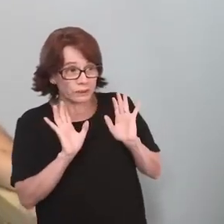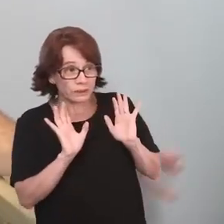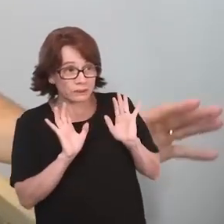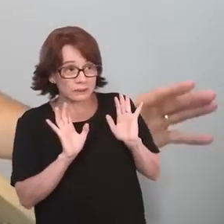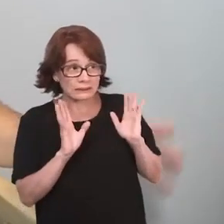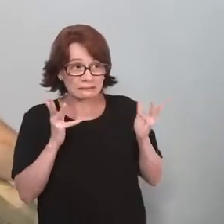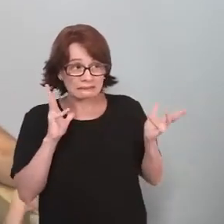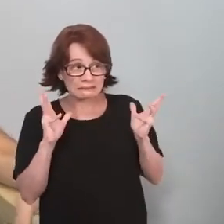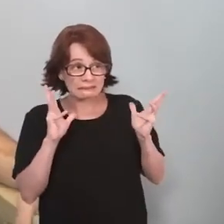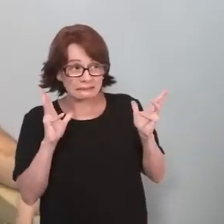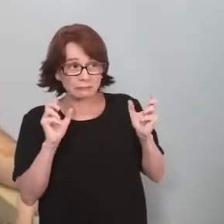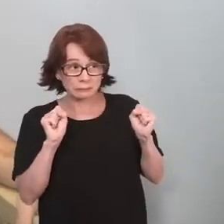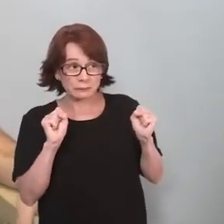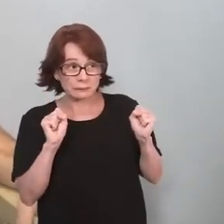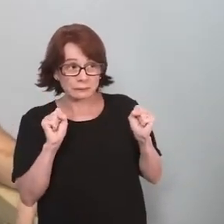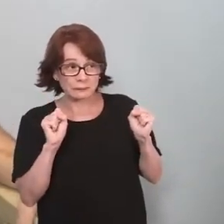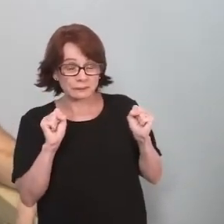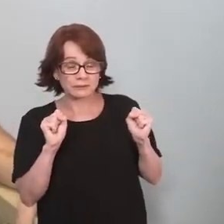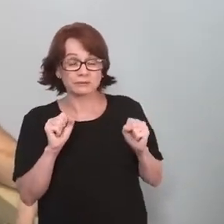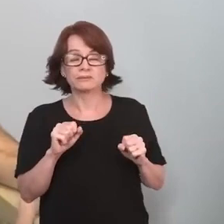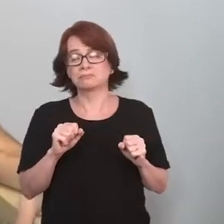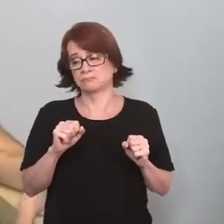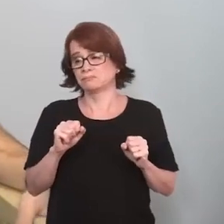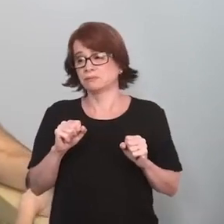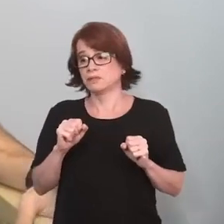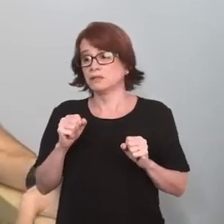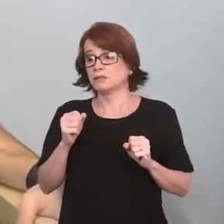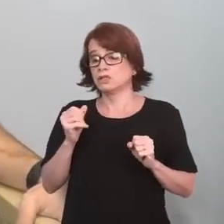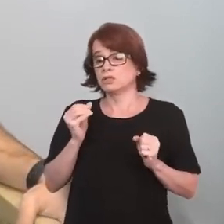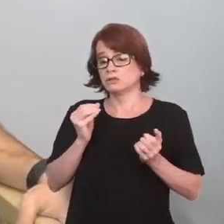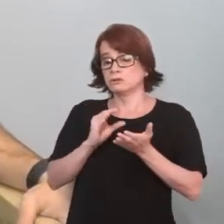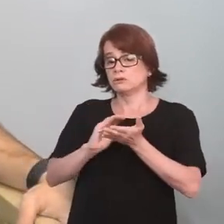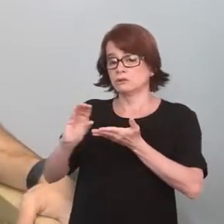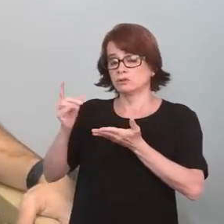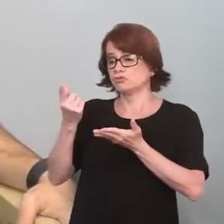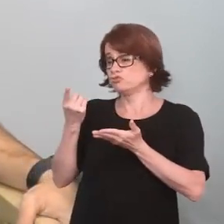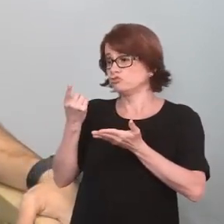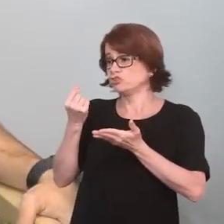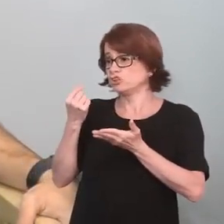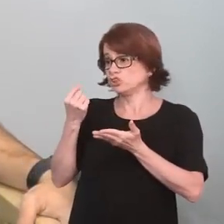Bia? Tô livre? Dinheiro público pro carnaval.